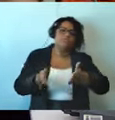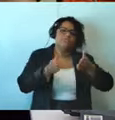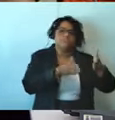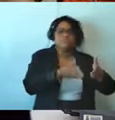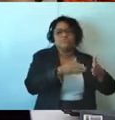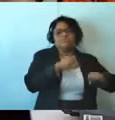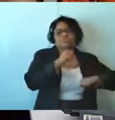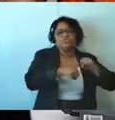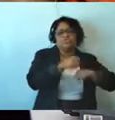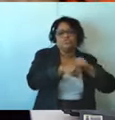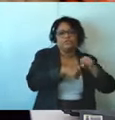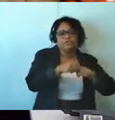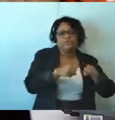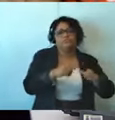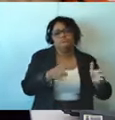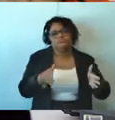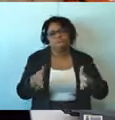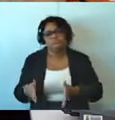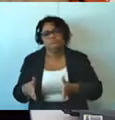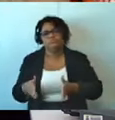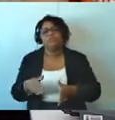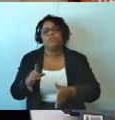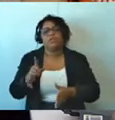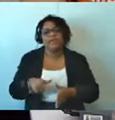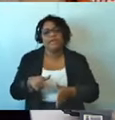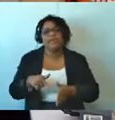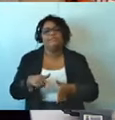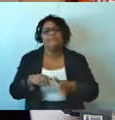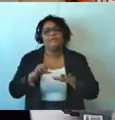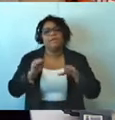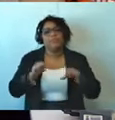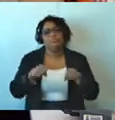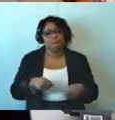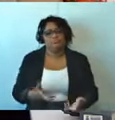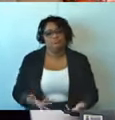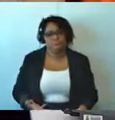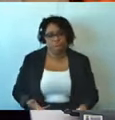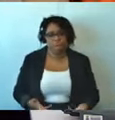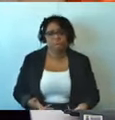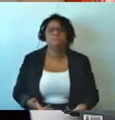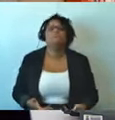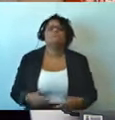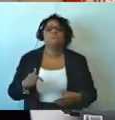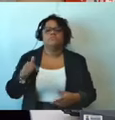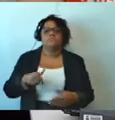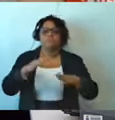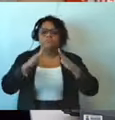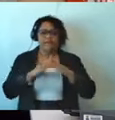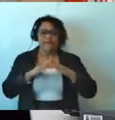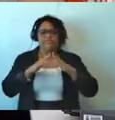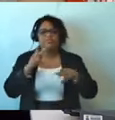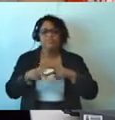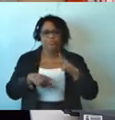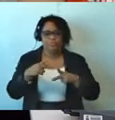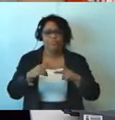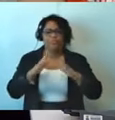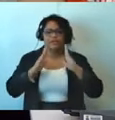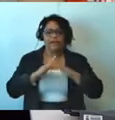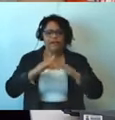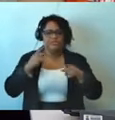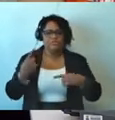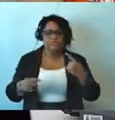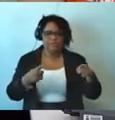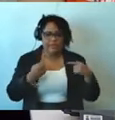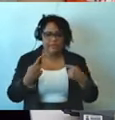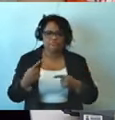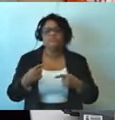e motocicletas. Mas são discussões. A gente está aqui numa casa de debates, uma casa do povo, onde a gente traz os temas para cá para